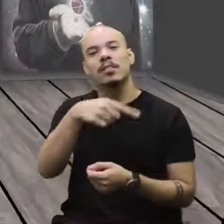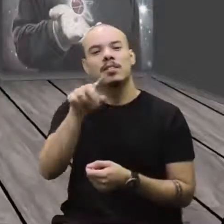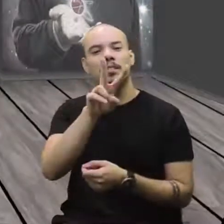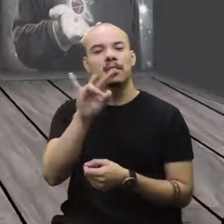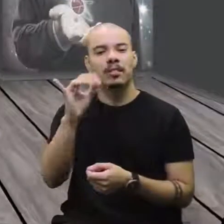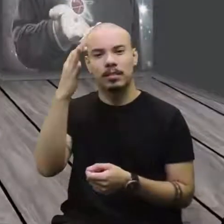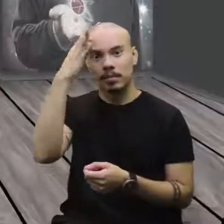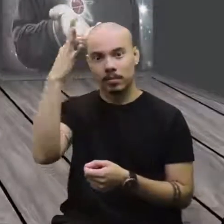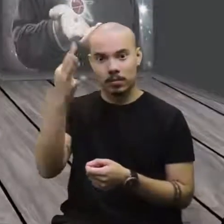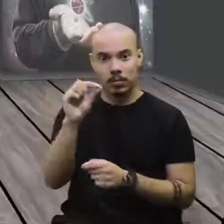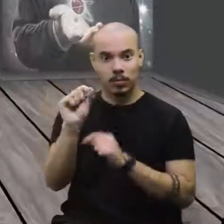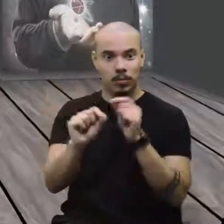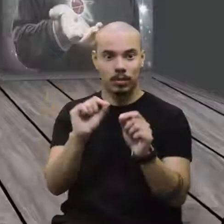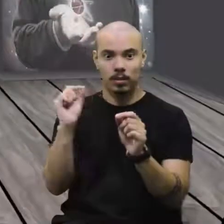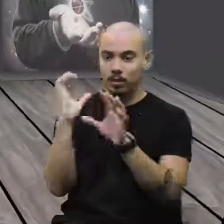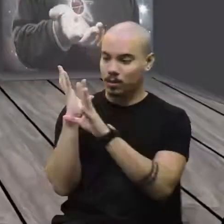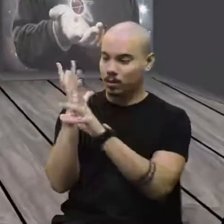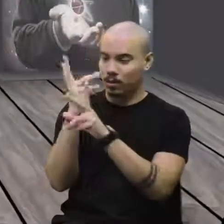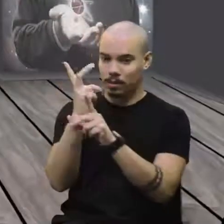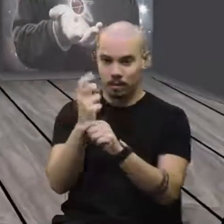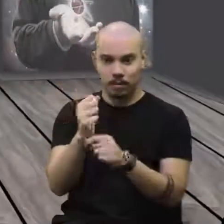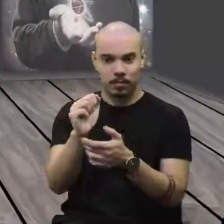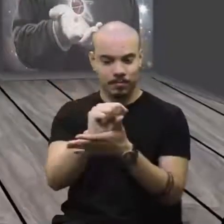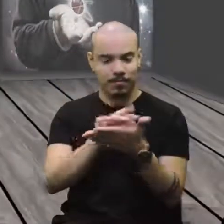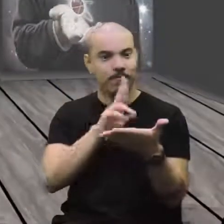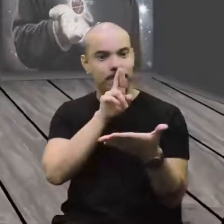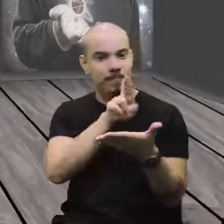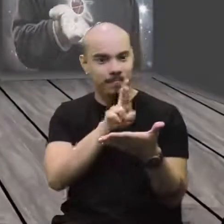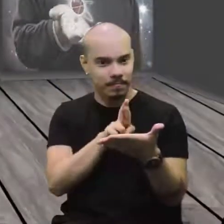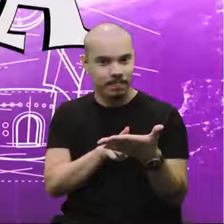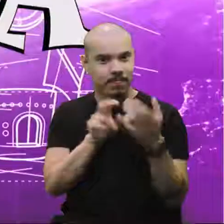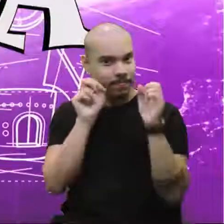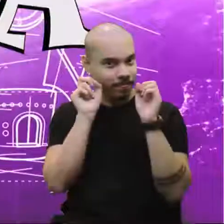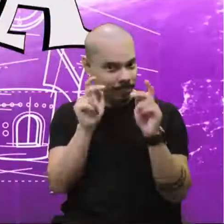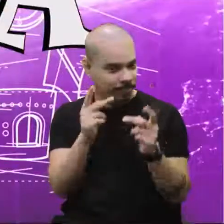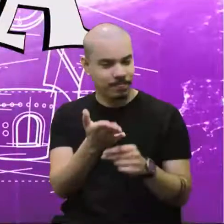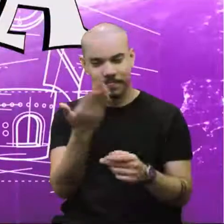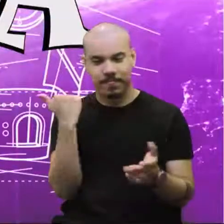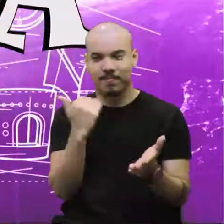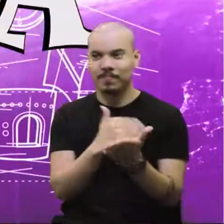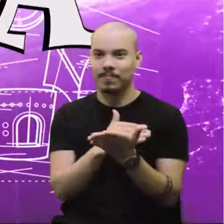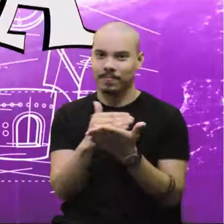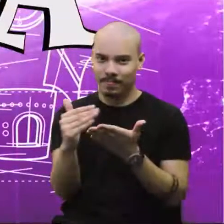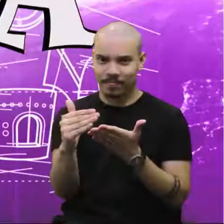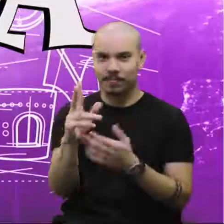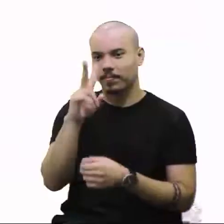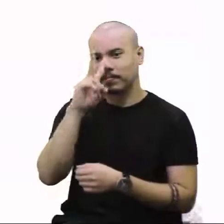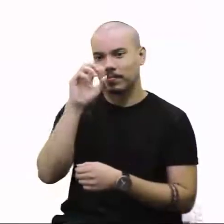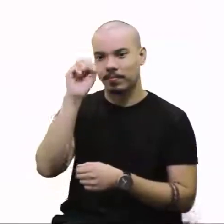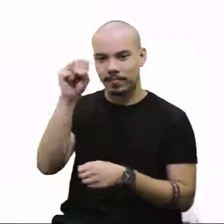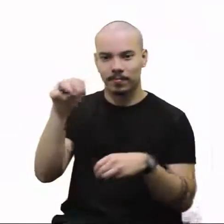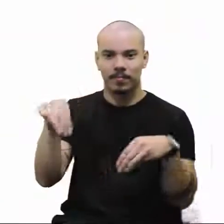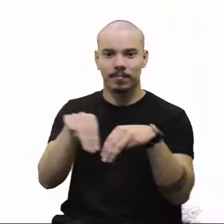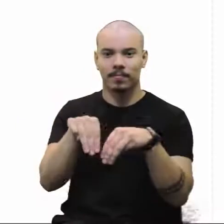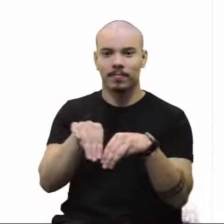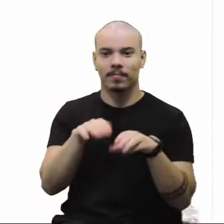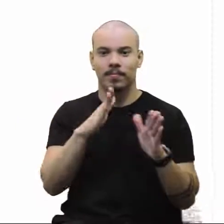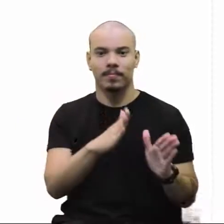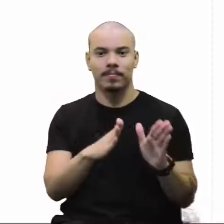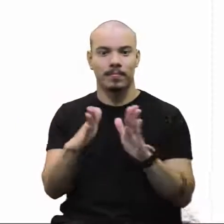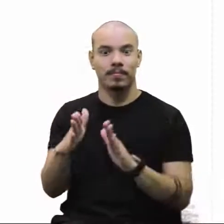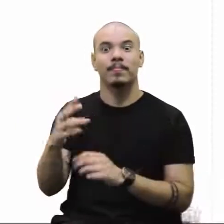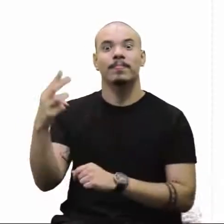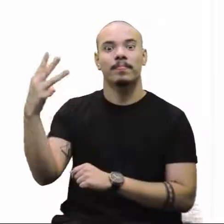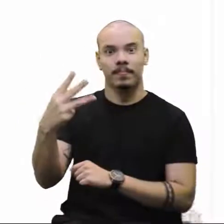vocês, com esse resumo, depois vão fazer as atividades, claro, né? Vamos lá, então? Vamos começar, então. Força magnética, parte